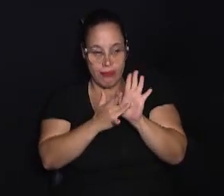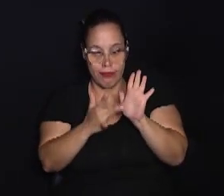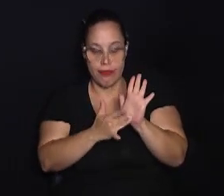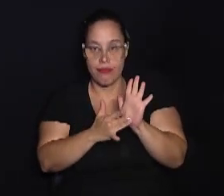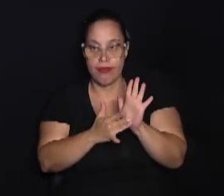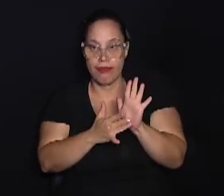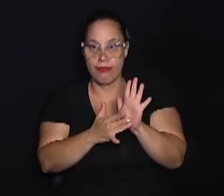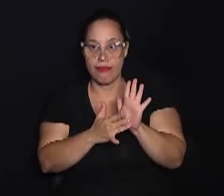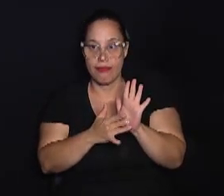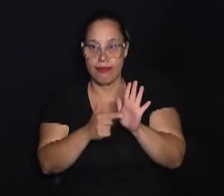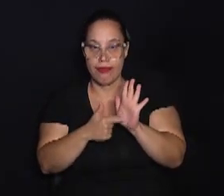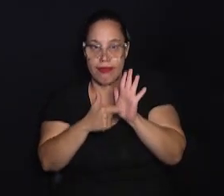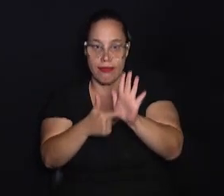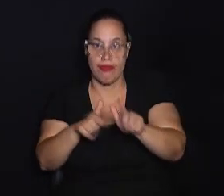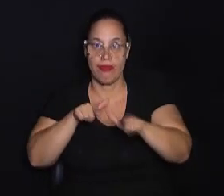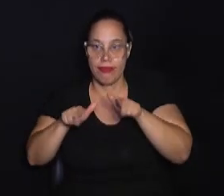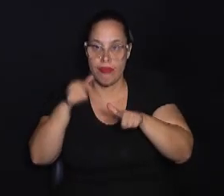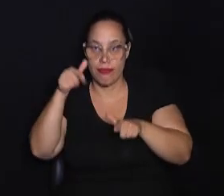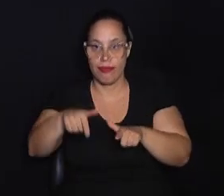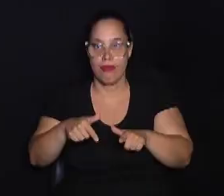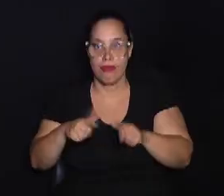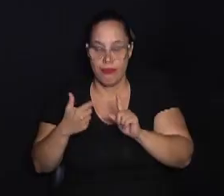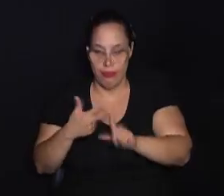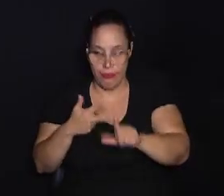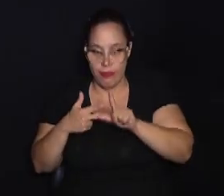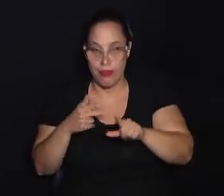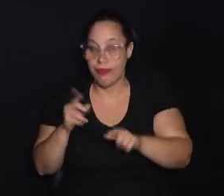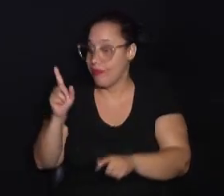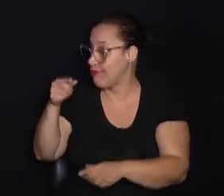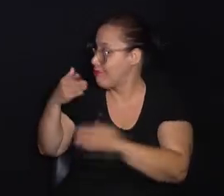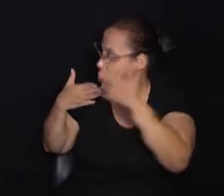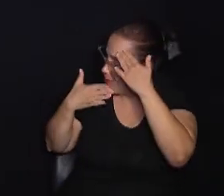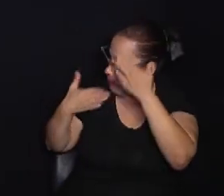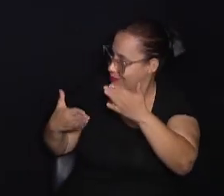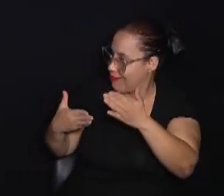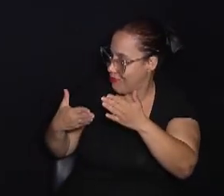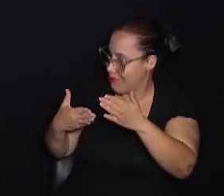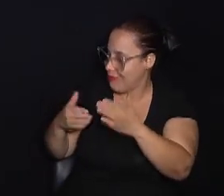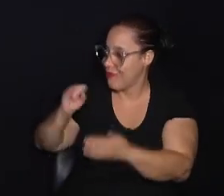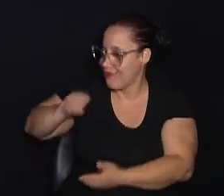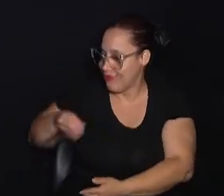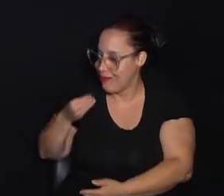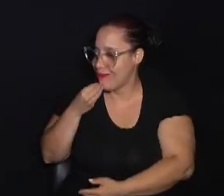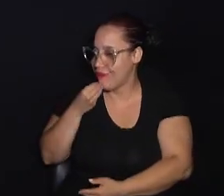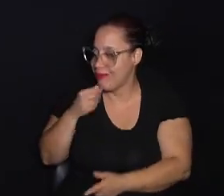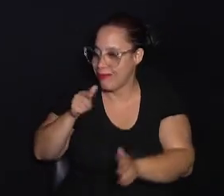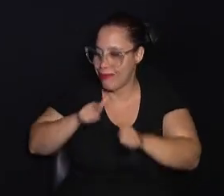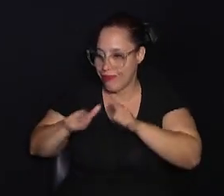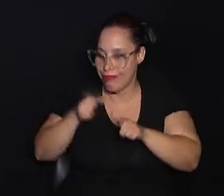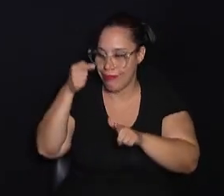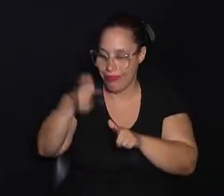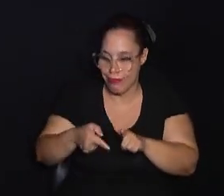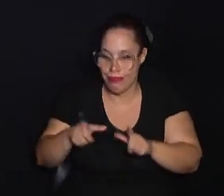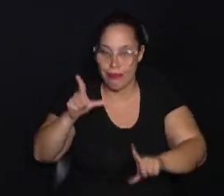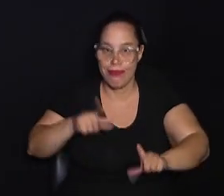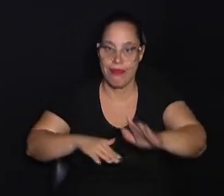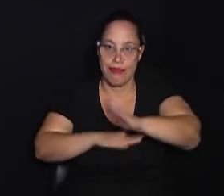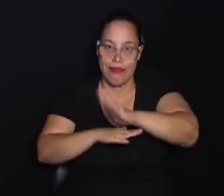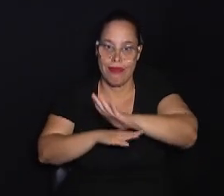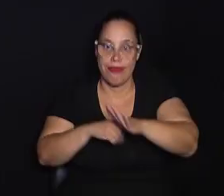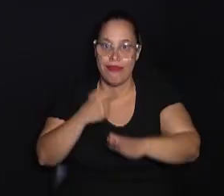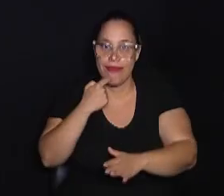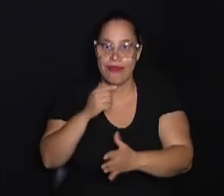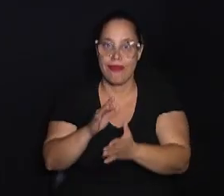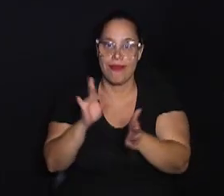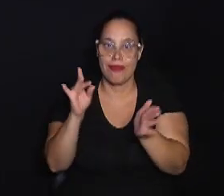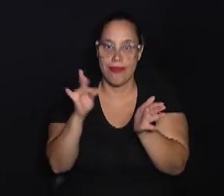Pauta e de apresentar o seu trabalho aqui no Legislativo, viu? Eu que agradeço mais uma vez os trabalhadores aqui da TV Câmara, que